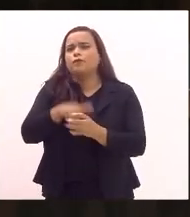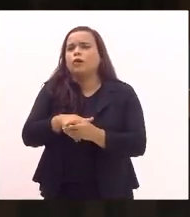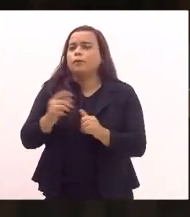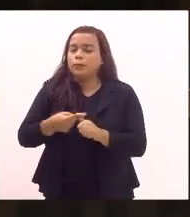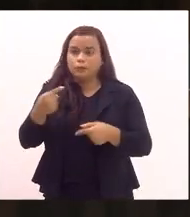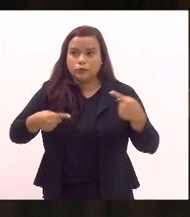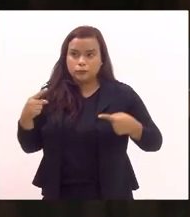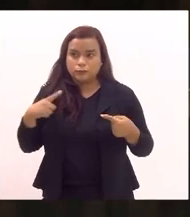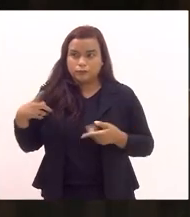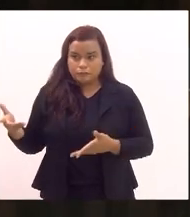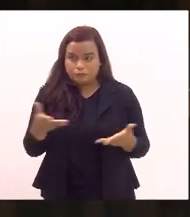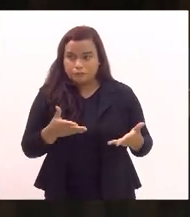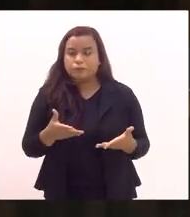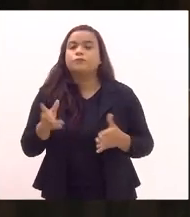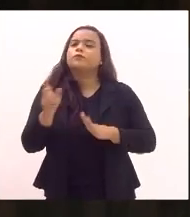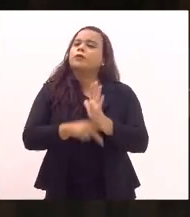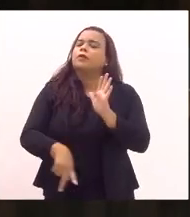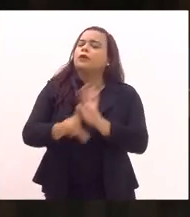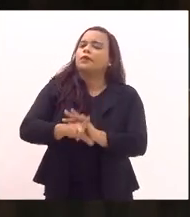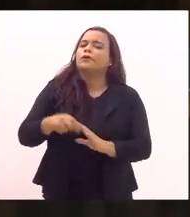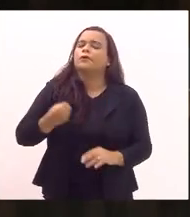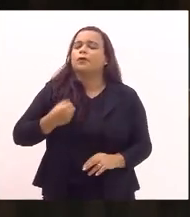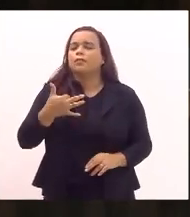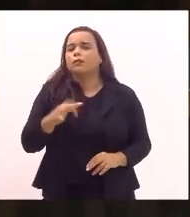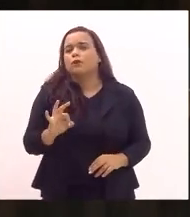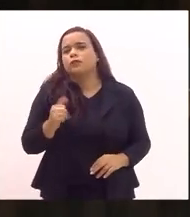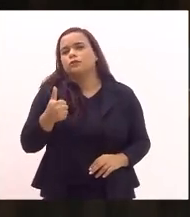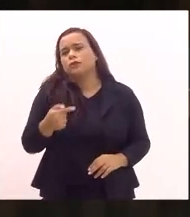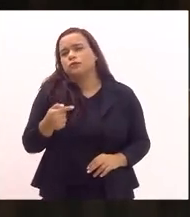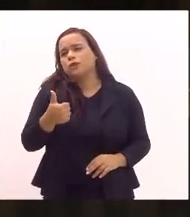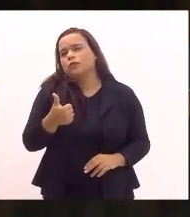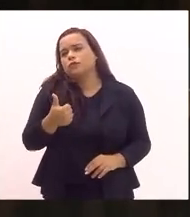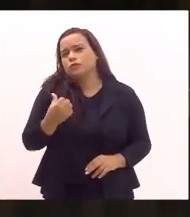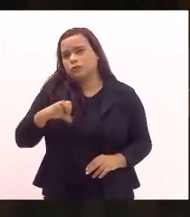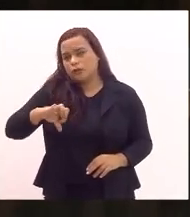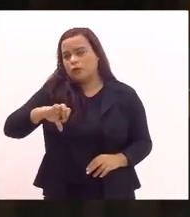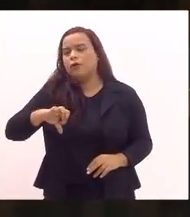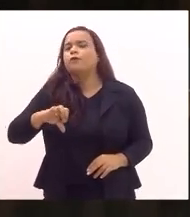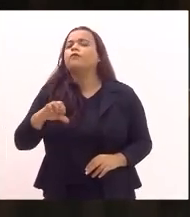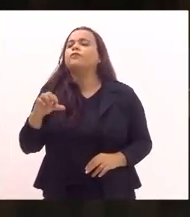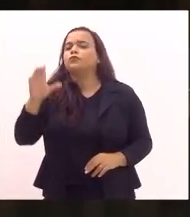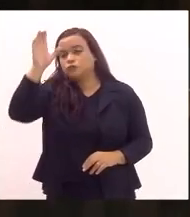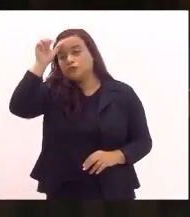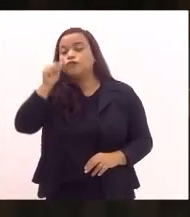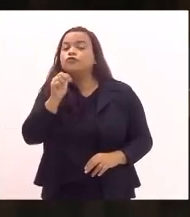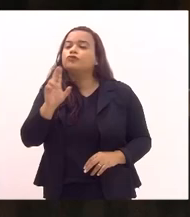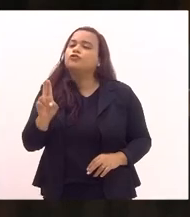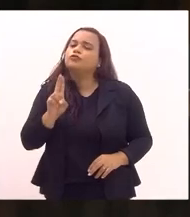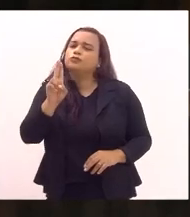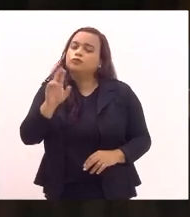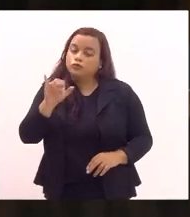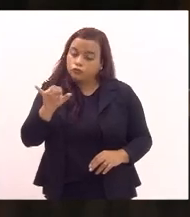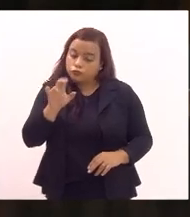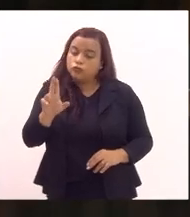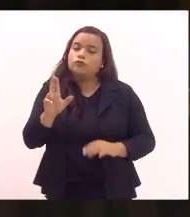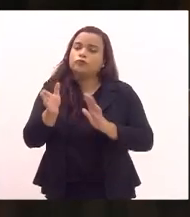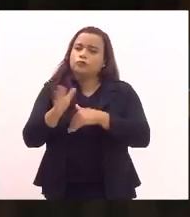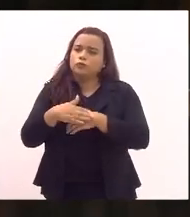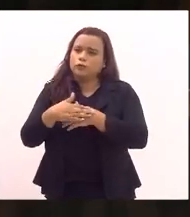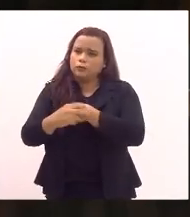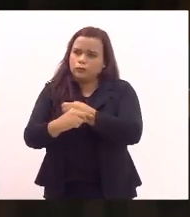discussão o projeto Lei número 10 1719 de autoria do deputado a tia Ju Carro Macedo Daniel liberon